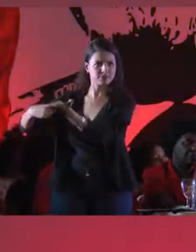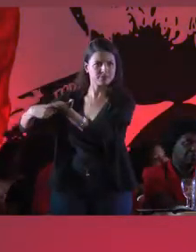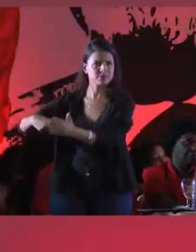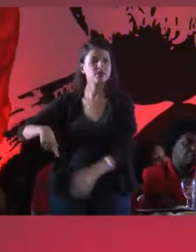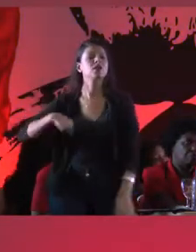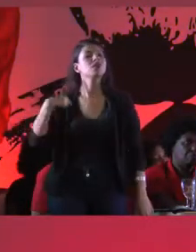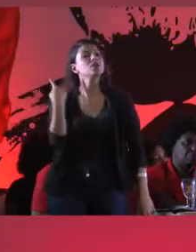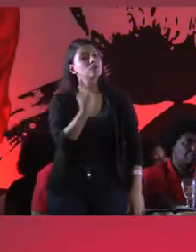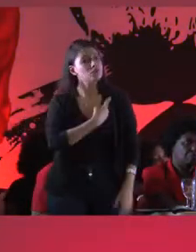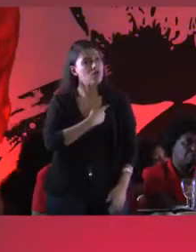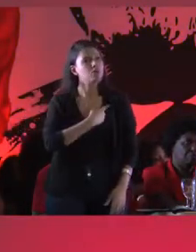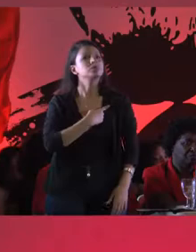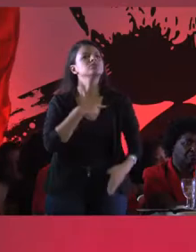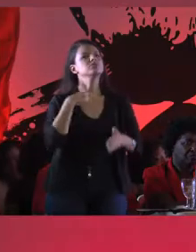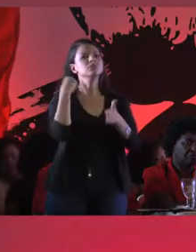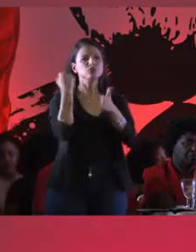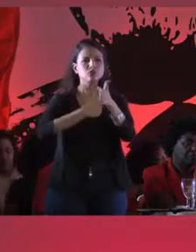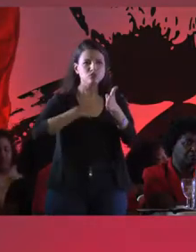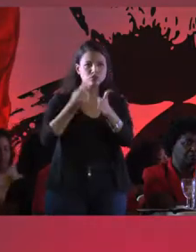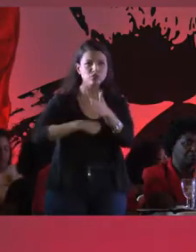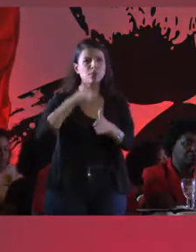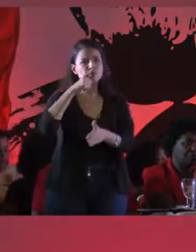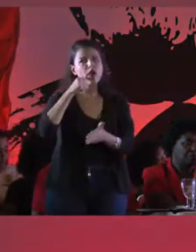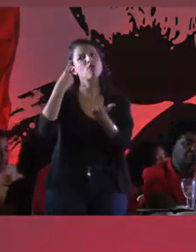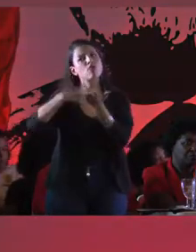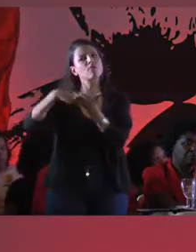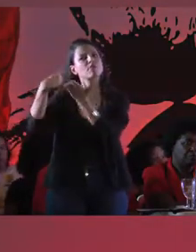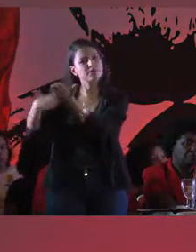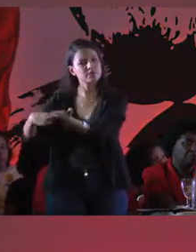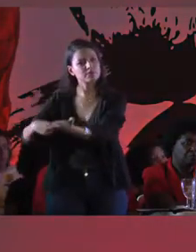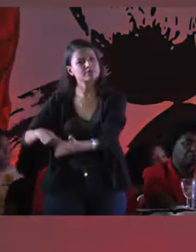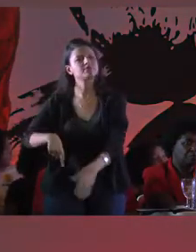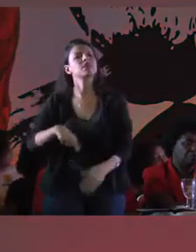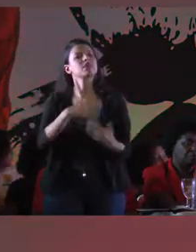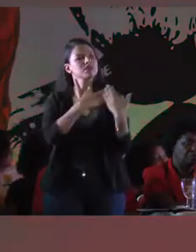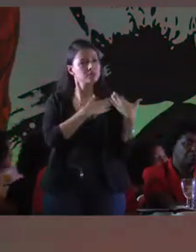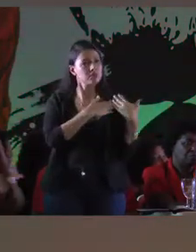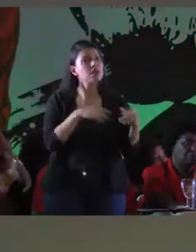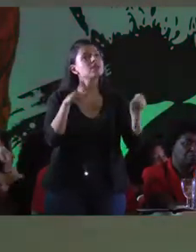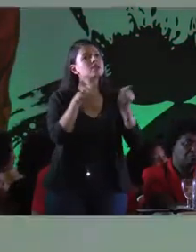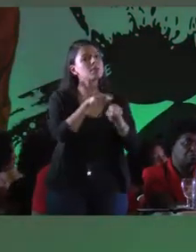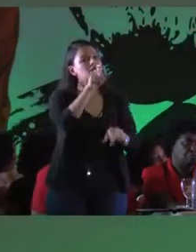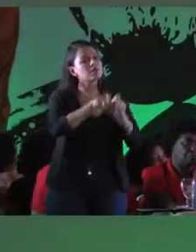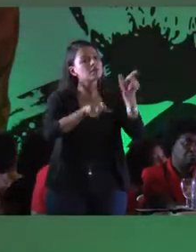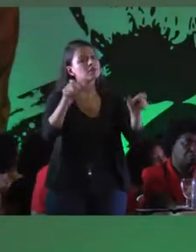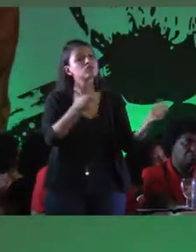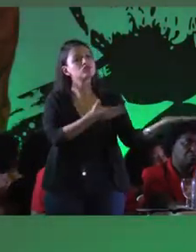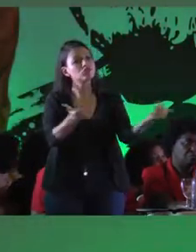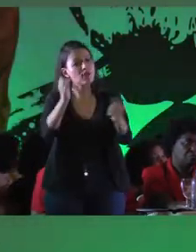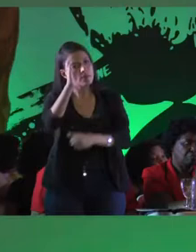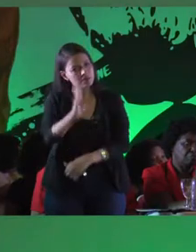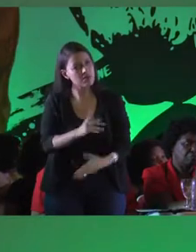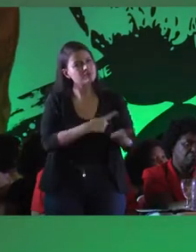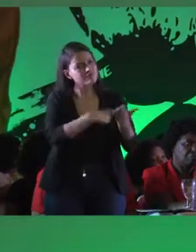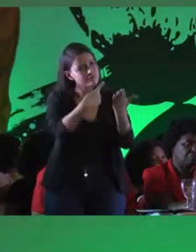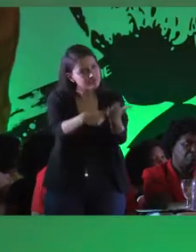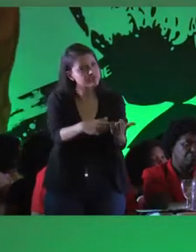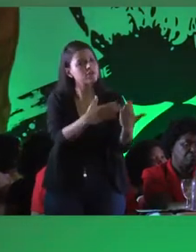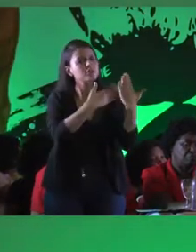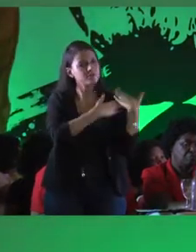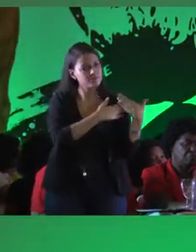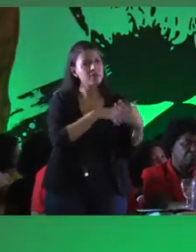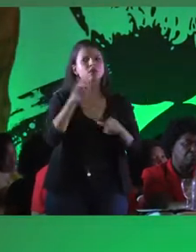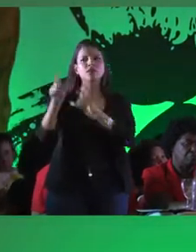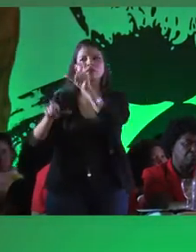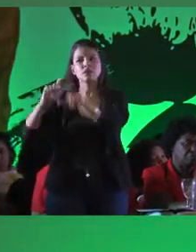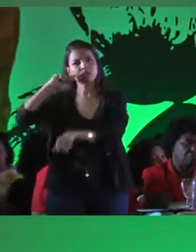nosso compromisso com a luta das mulheres, o nosso compromisso com os jovens brasileiros, o nosso compromisso com a população